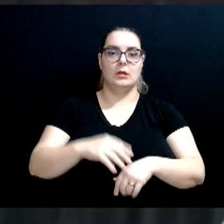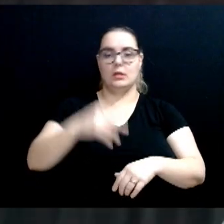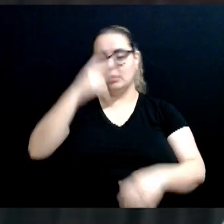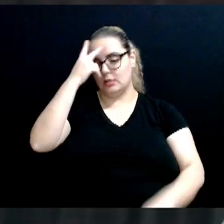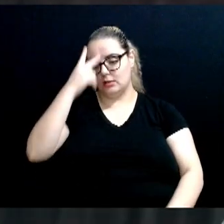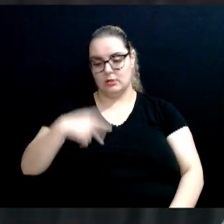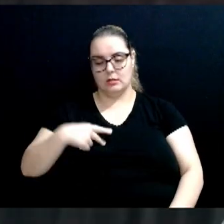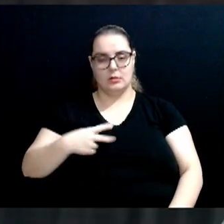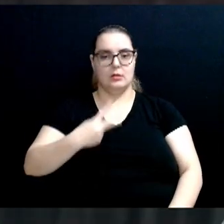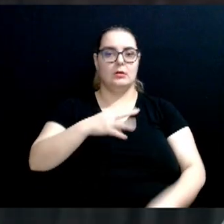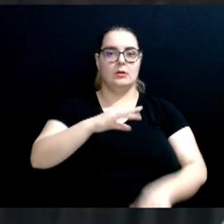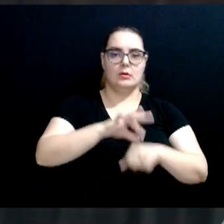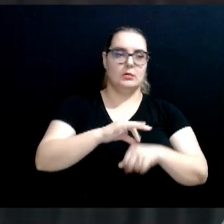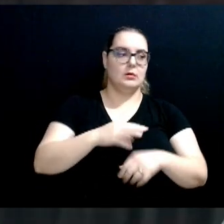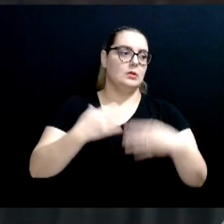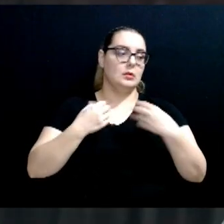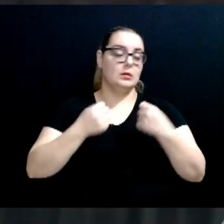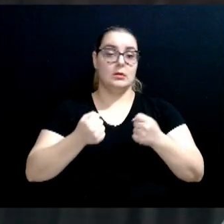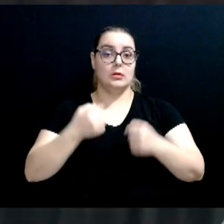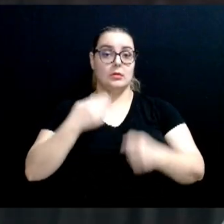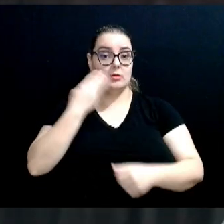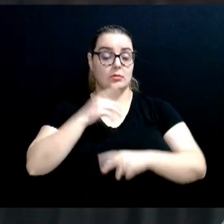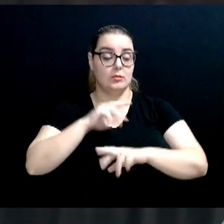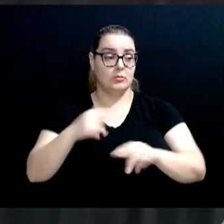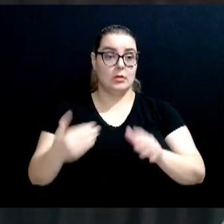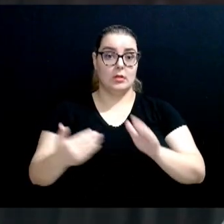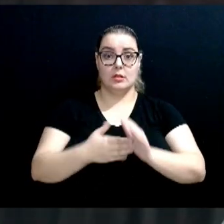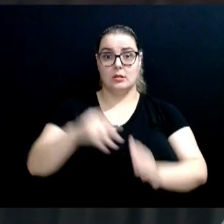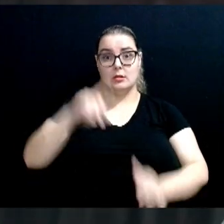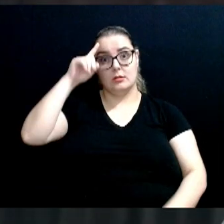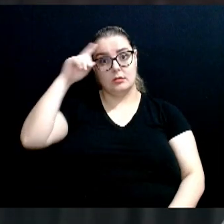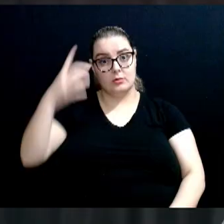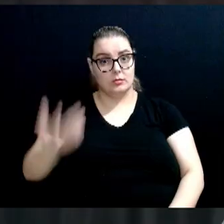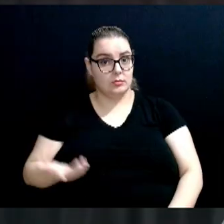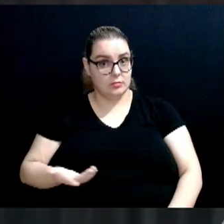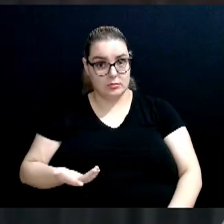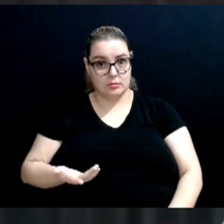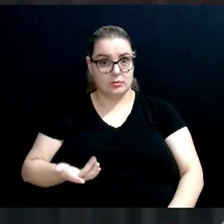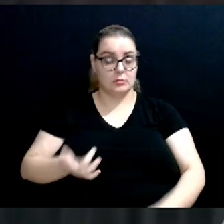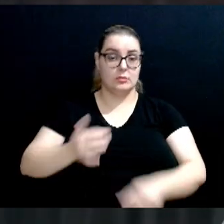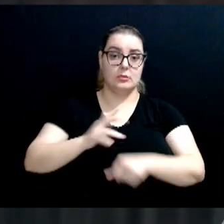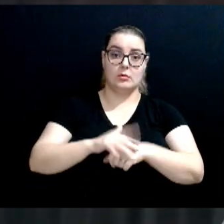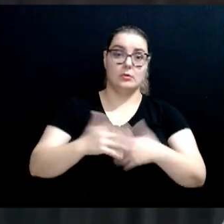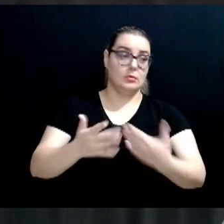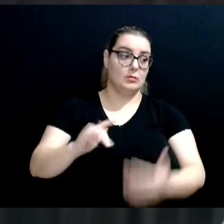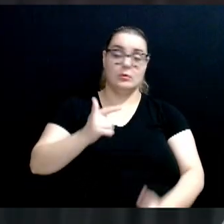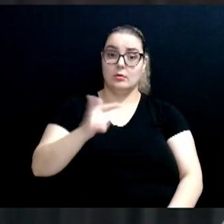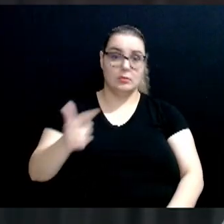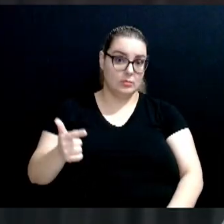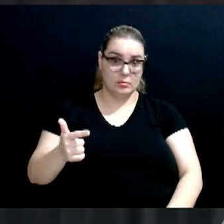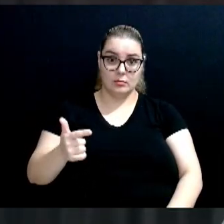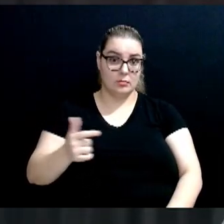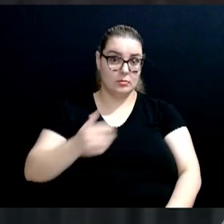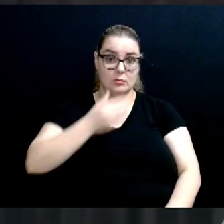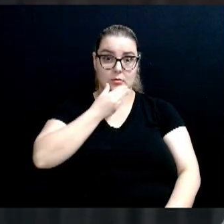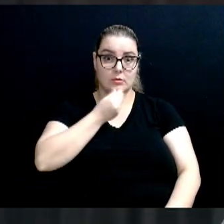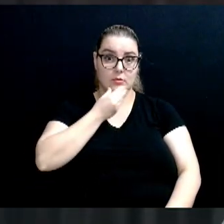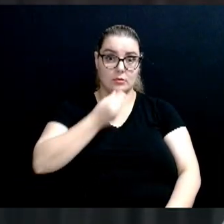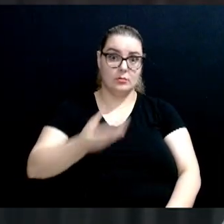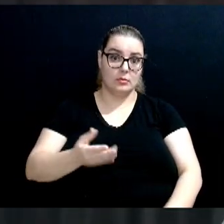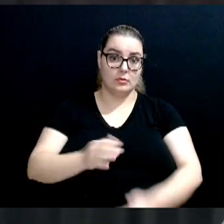doce, até que um dia ele trouxe ali uma doença que não tem no homem. Eu estou com a doença do